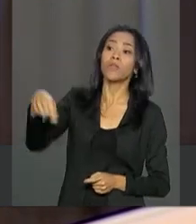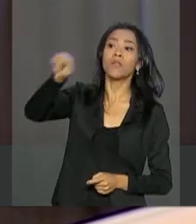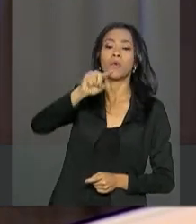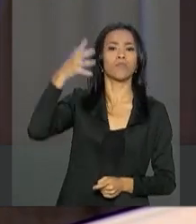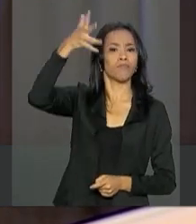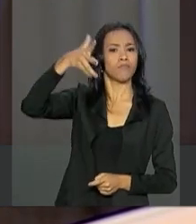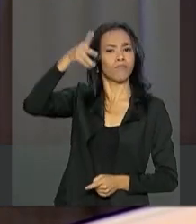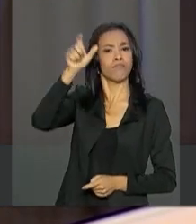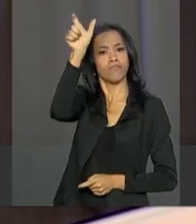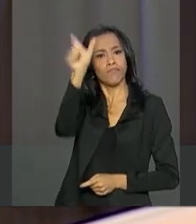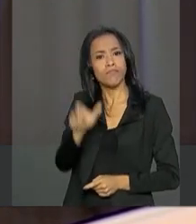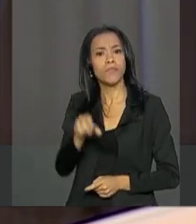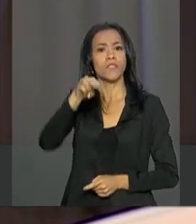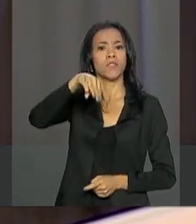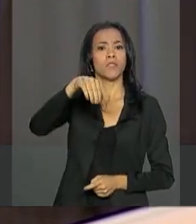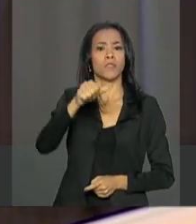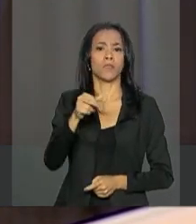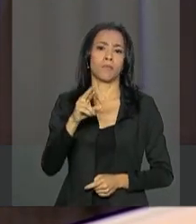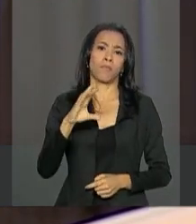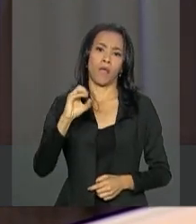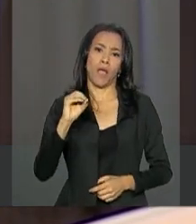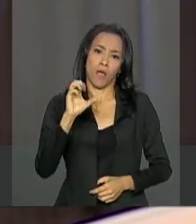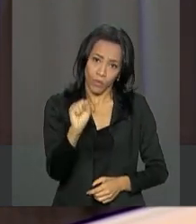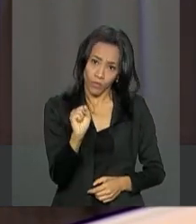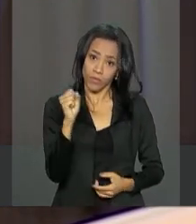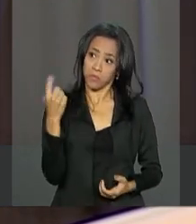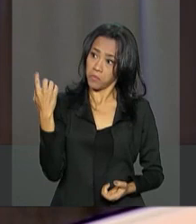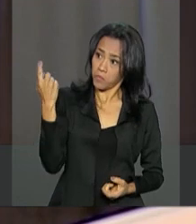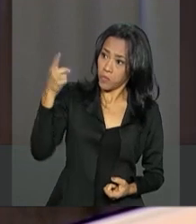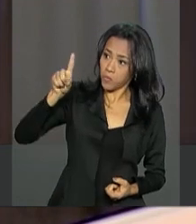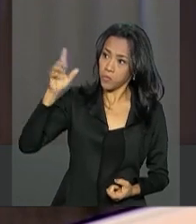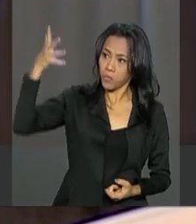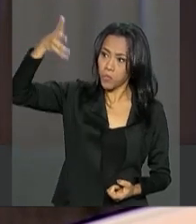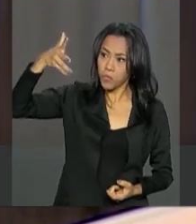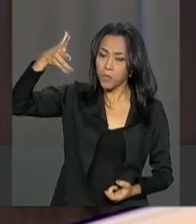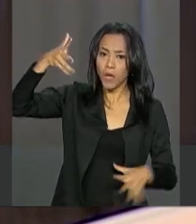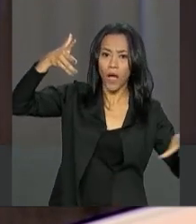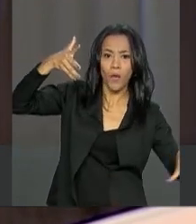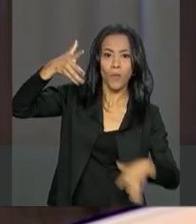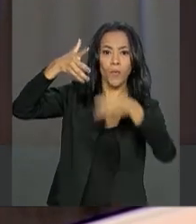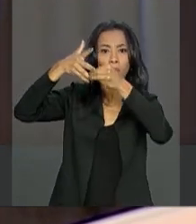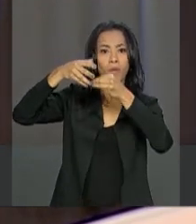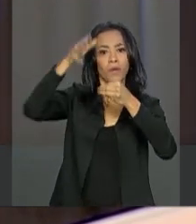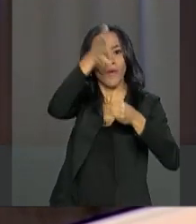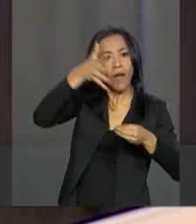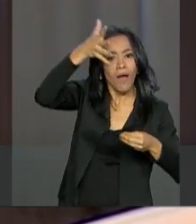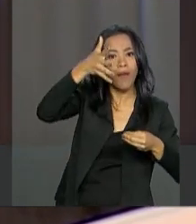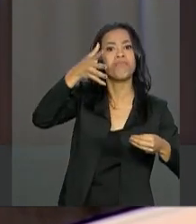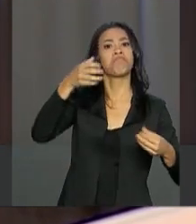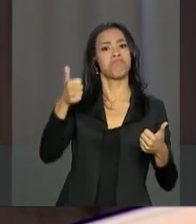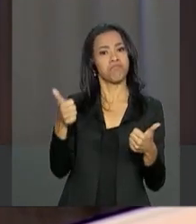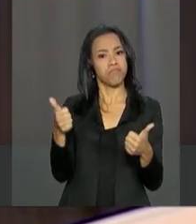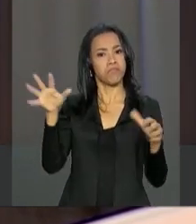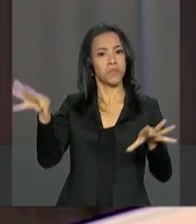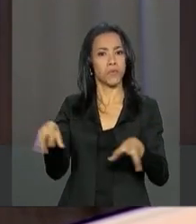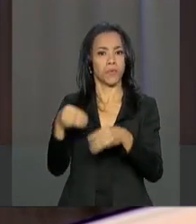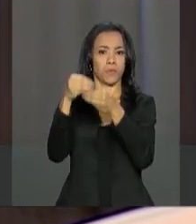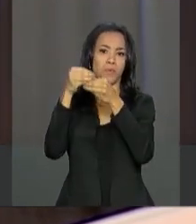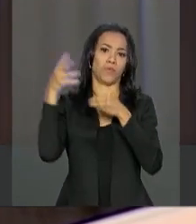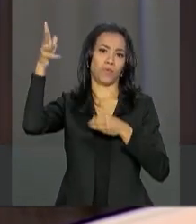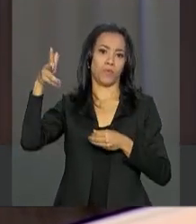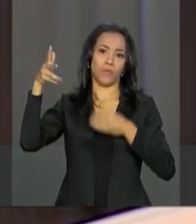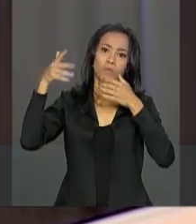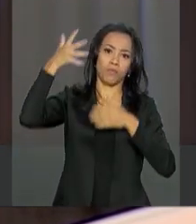Porque interessante, penso eu, como foram discursos complementares. Na verdade, o